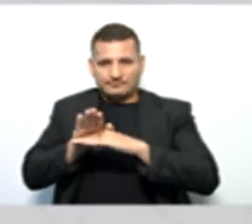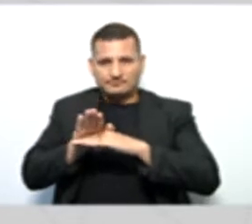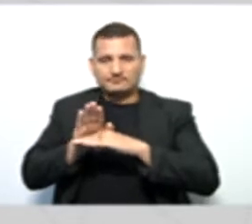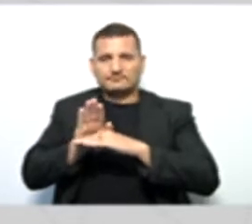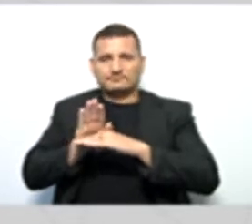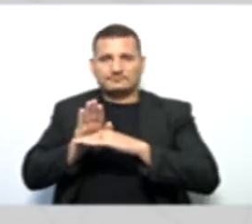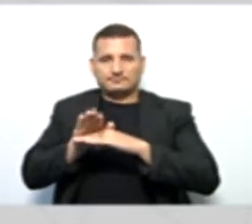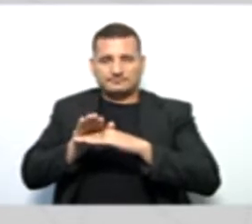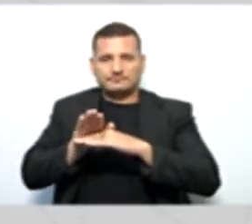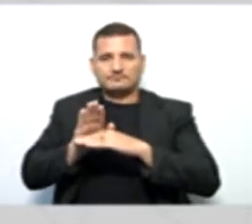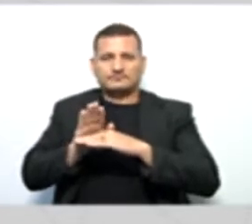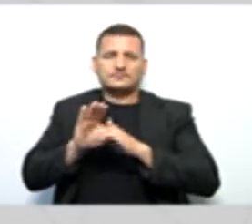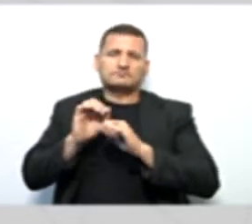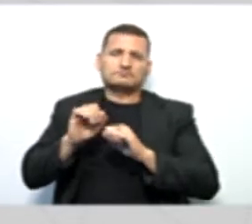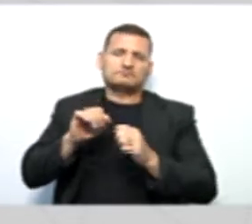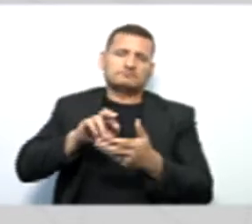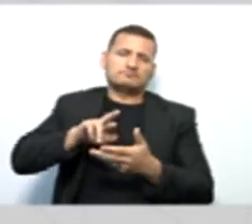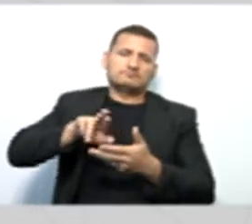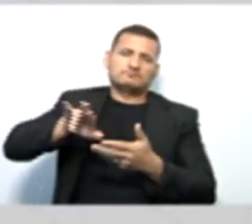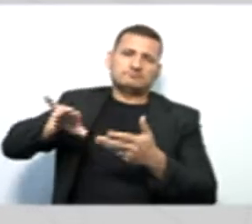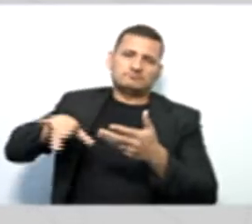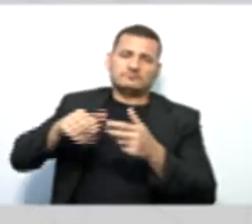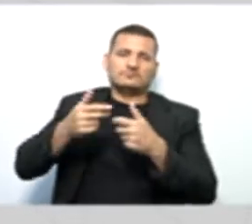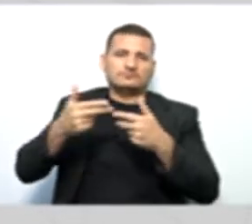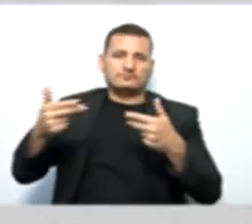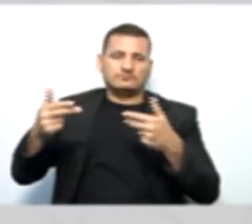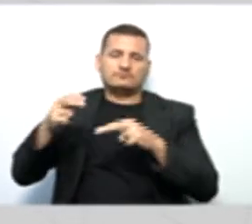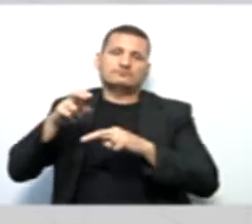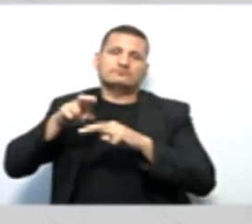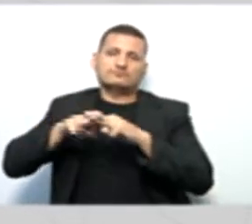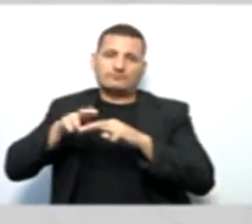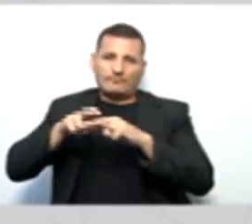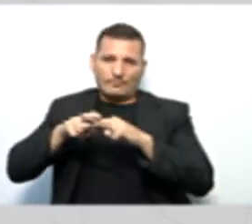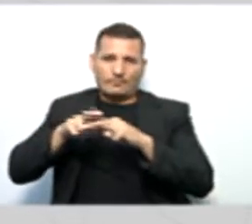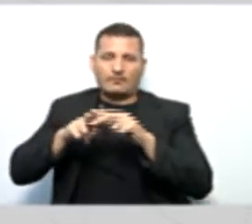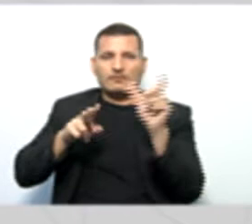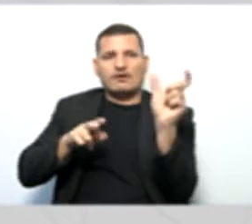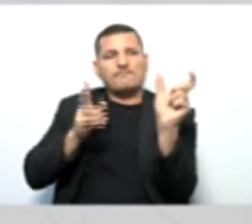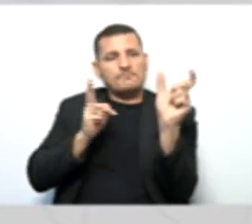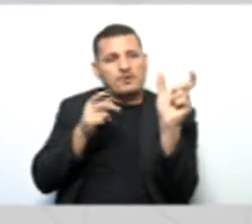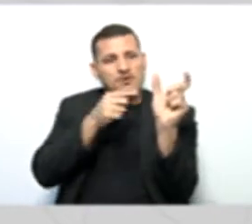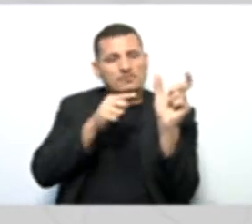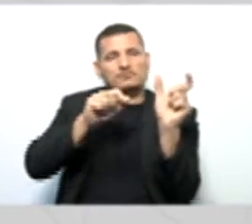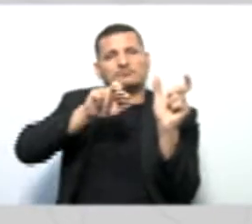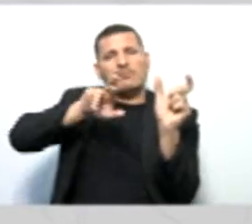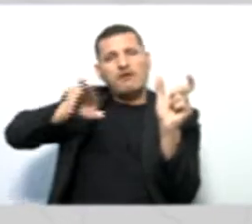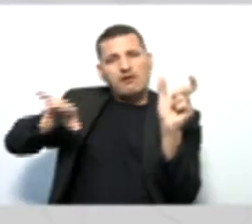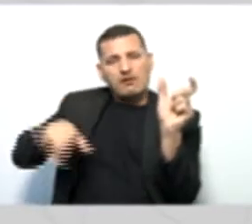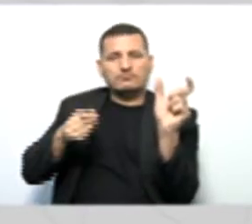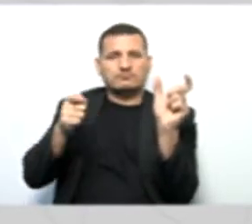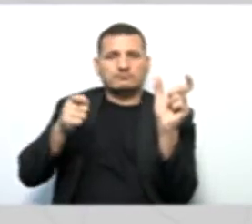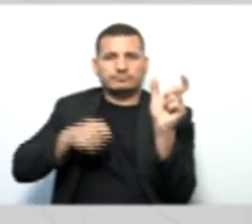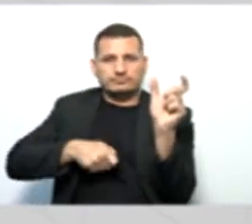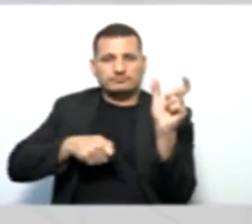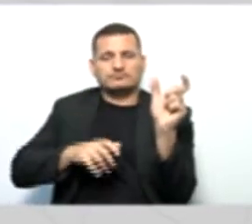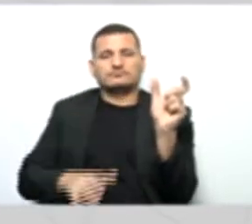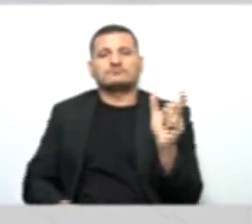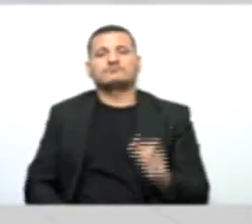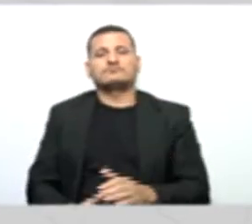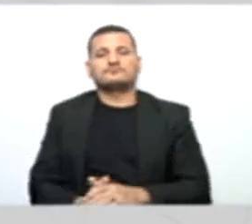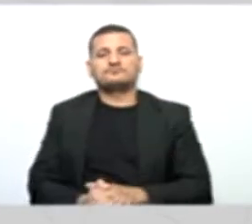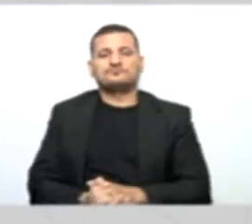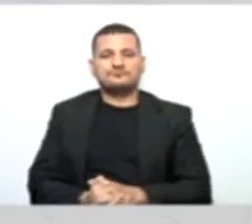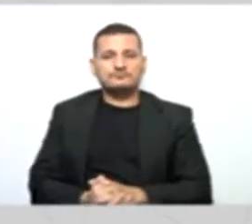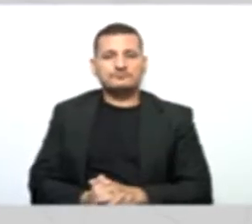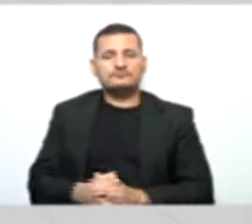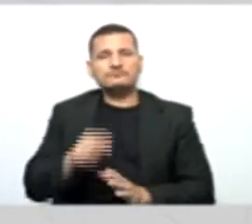nós poderíamos criar diversos outros objetos cadeira a partir da mesma descrição genérica. Beleza? Tá aí,